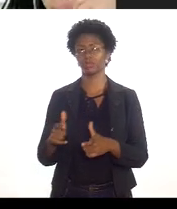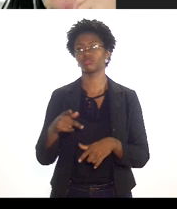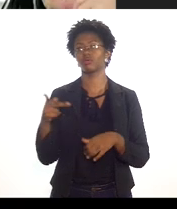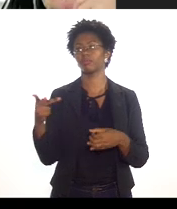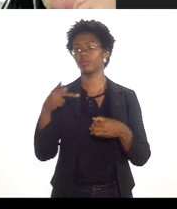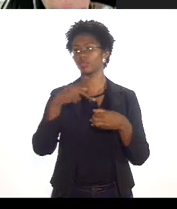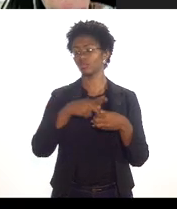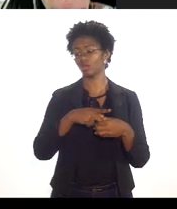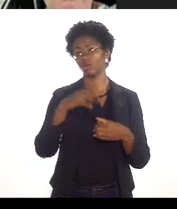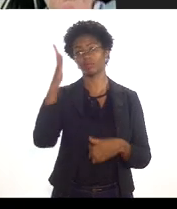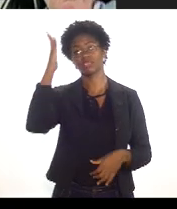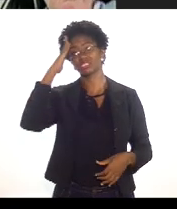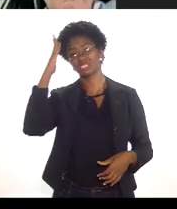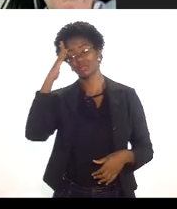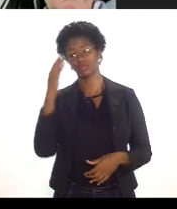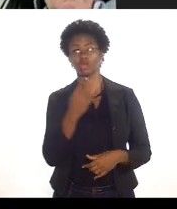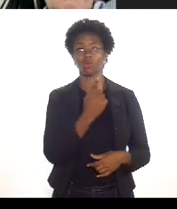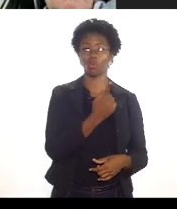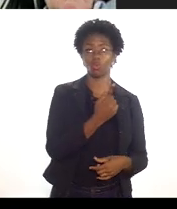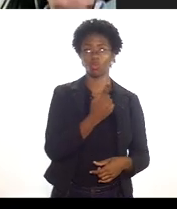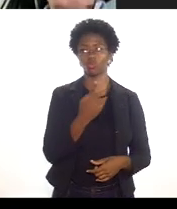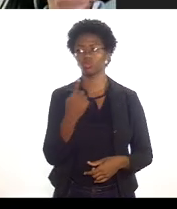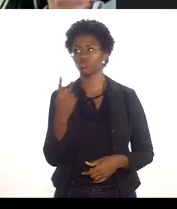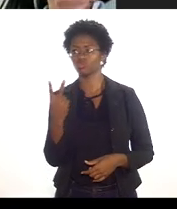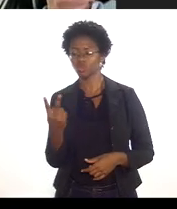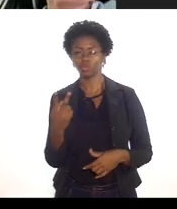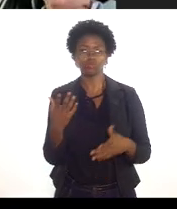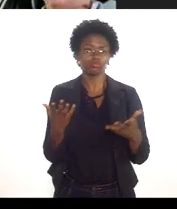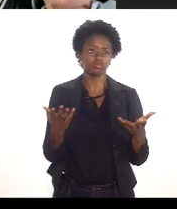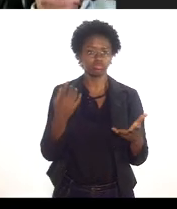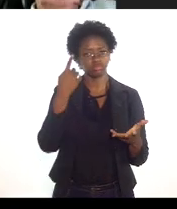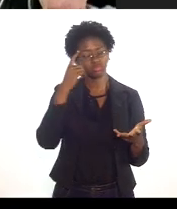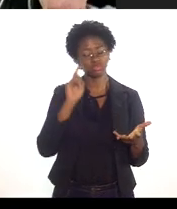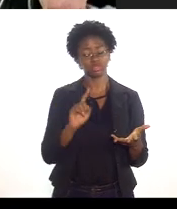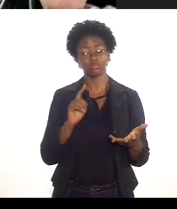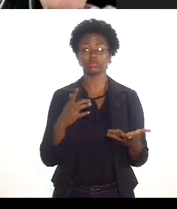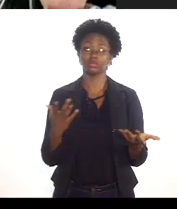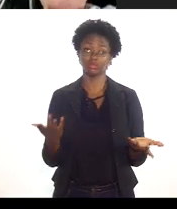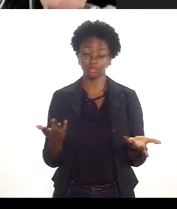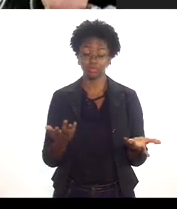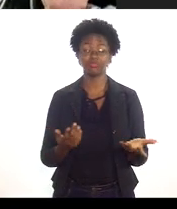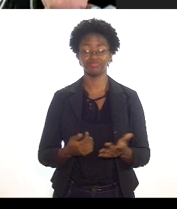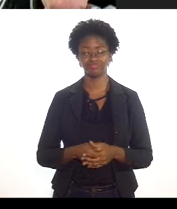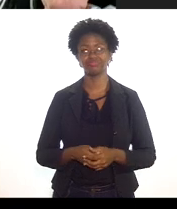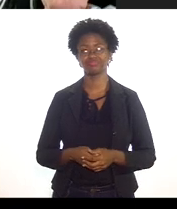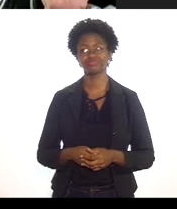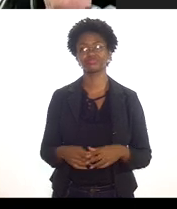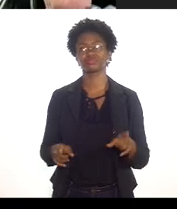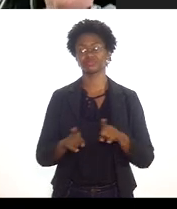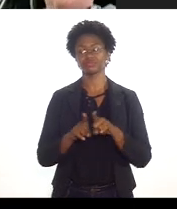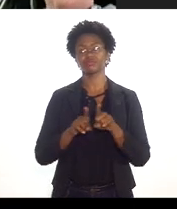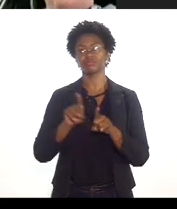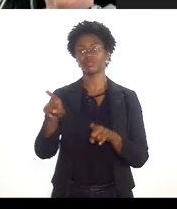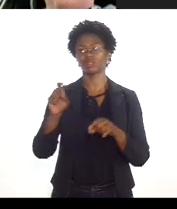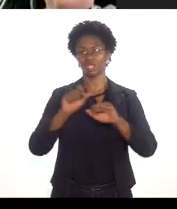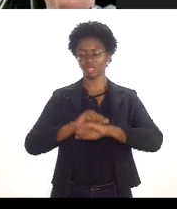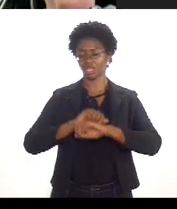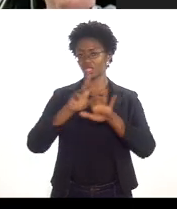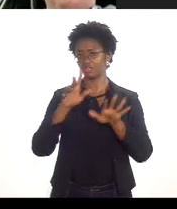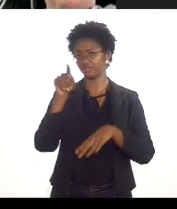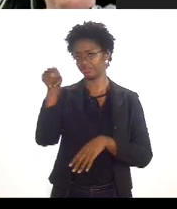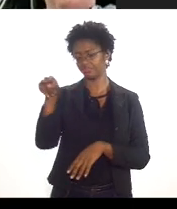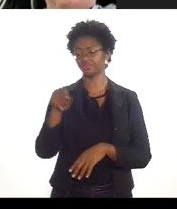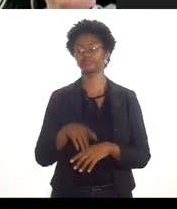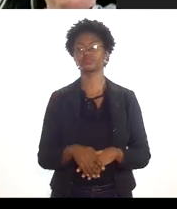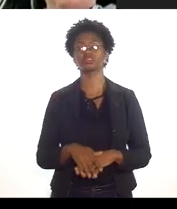de saber se eram um ou se eram dois, né? A definição de campos de petróleo está bem explícita na lei, mas